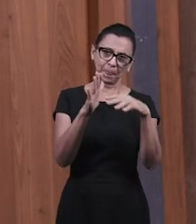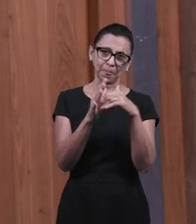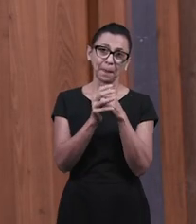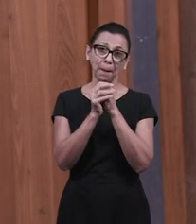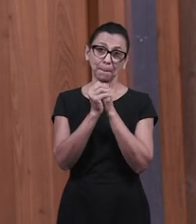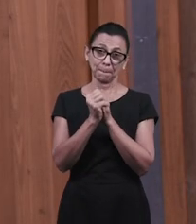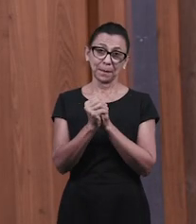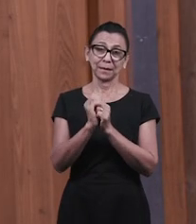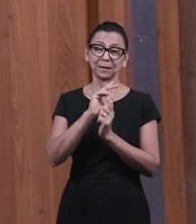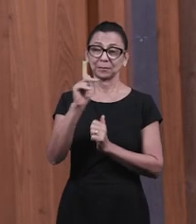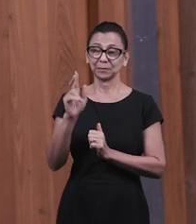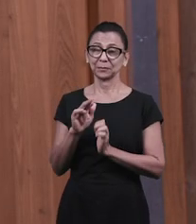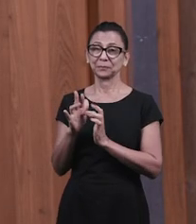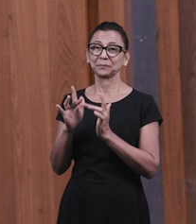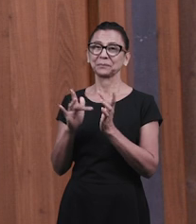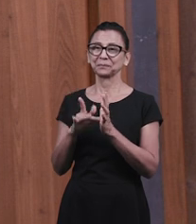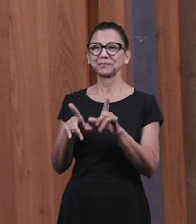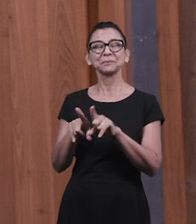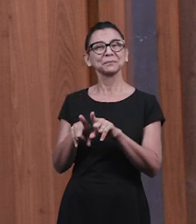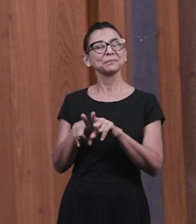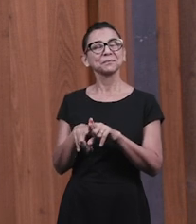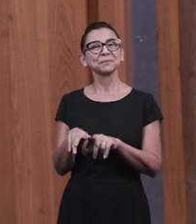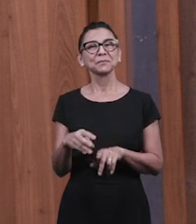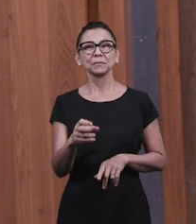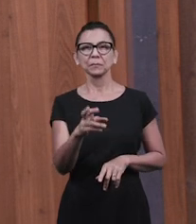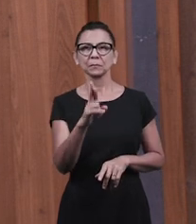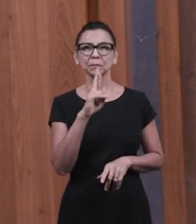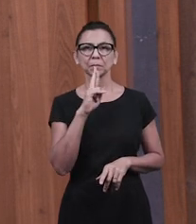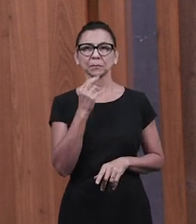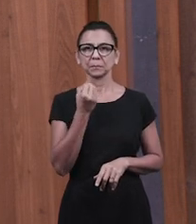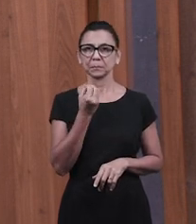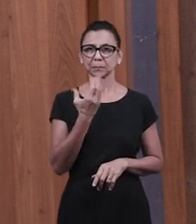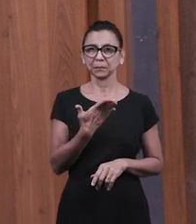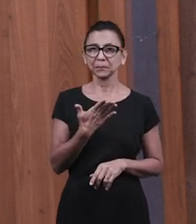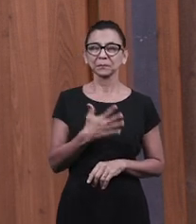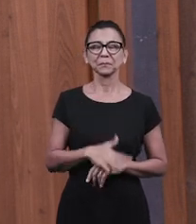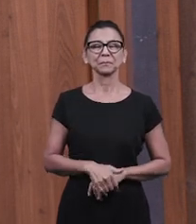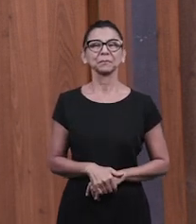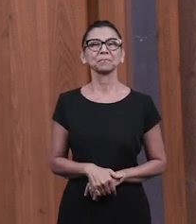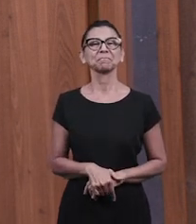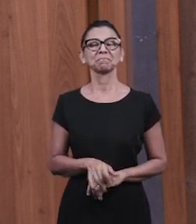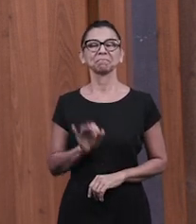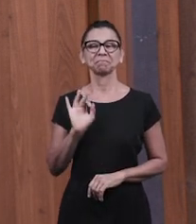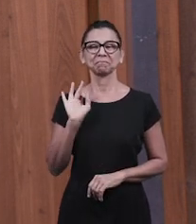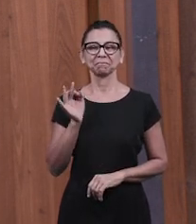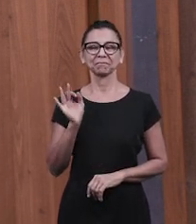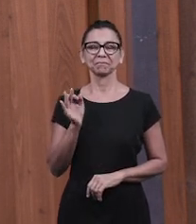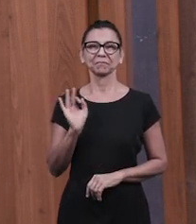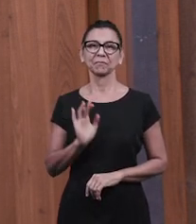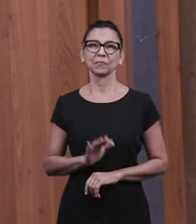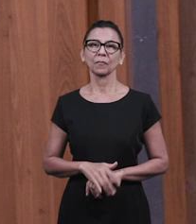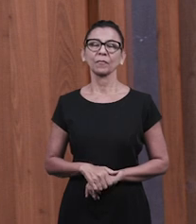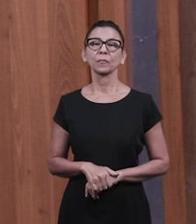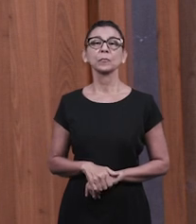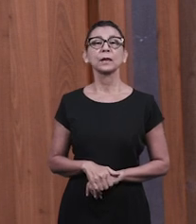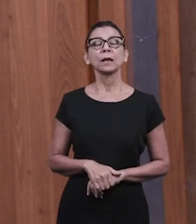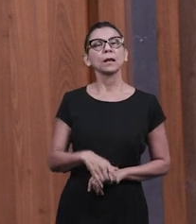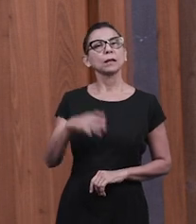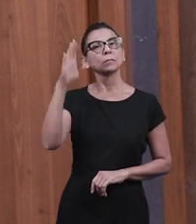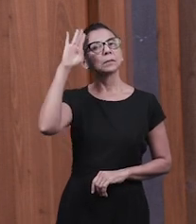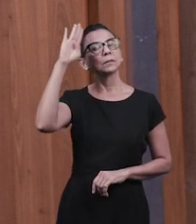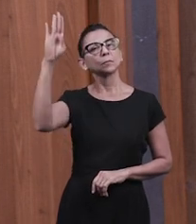Eliane. A paz do Senhor Jesus para a irmã também. Foram muito bem respondidas as perguntas, principalmente através